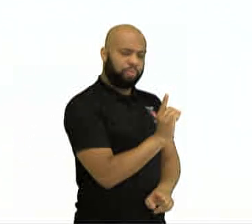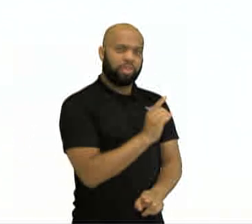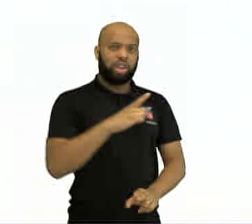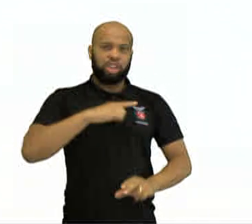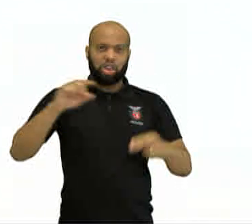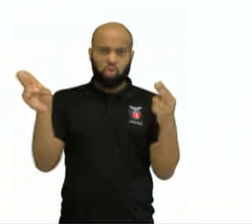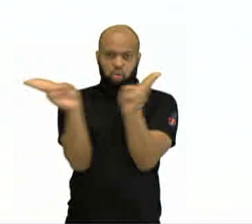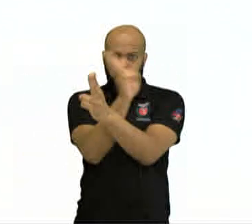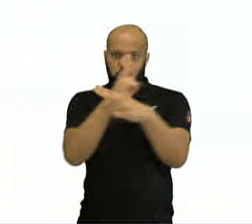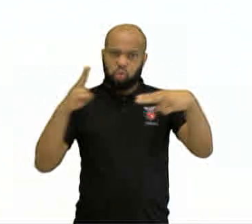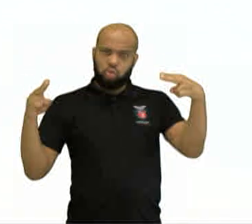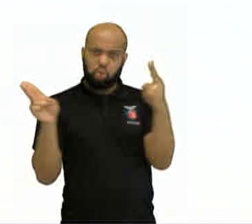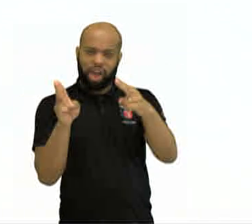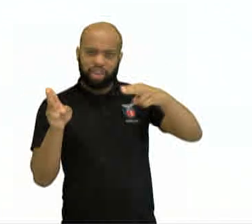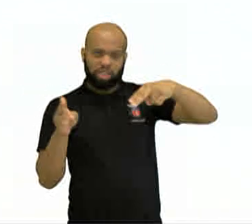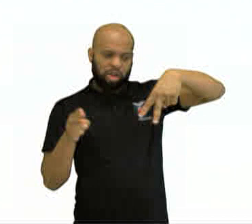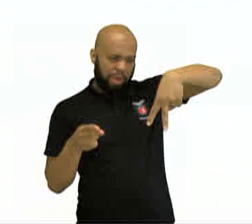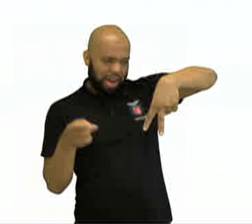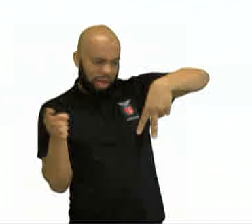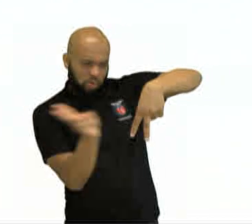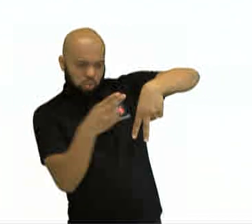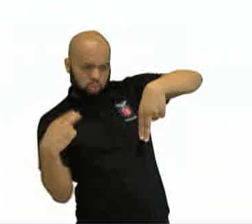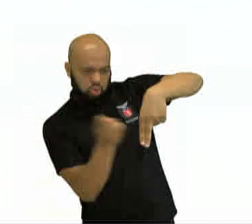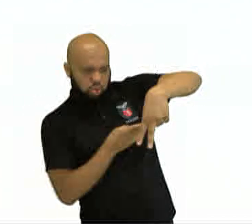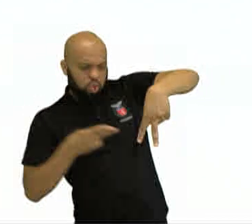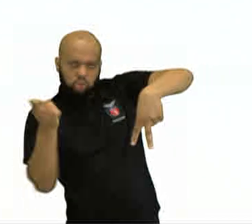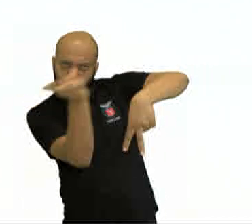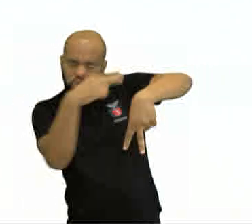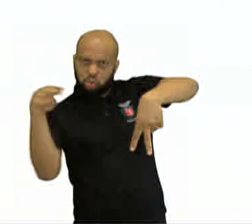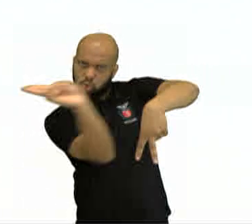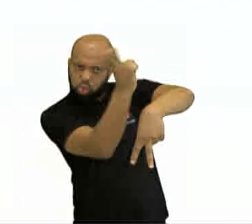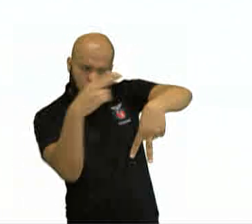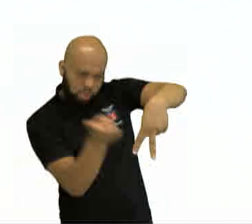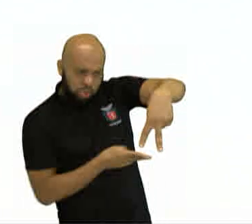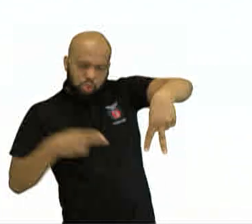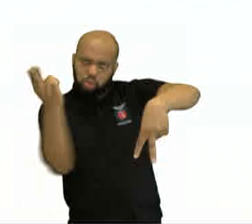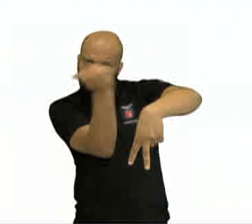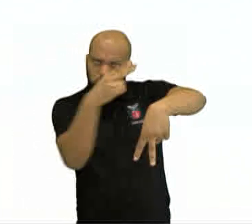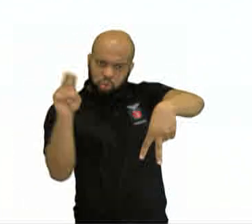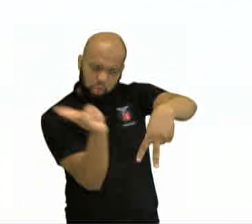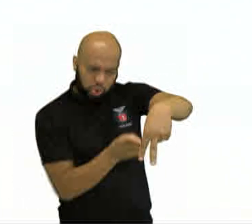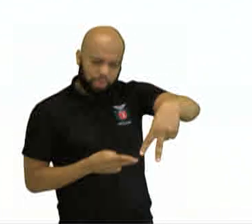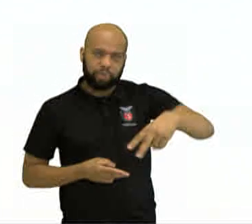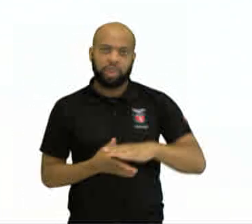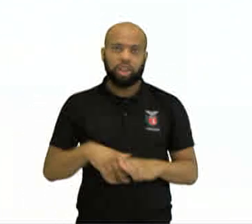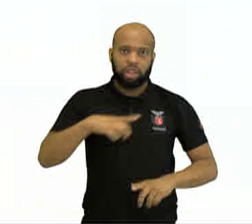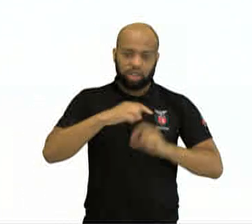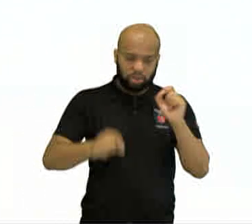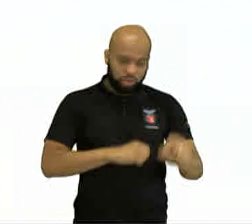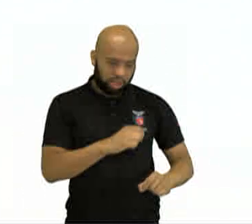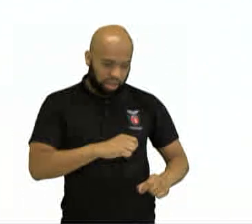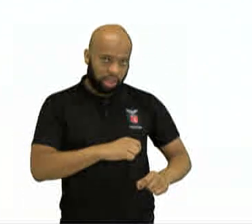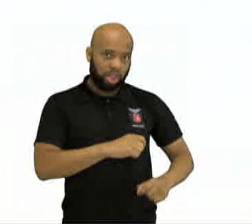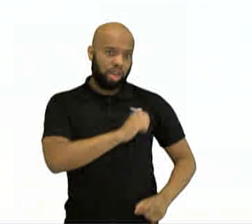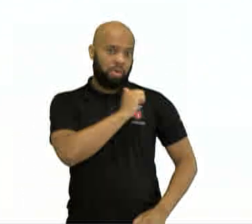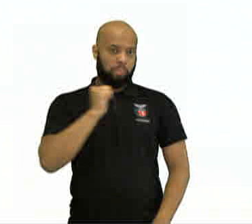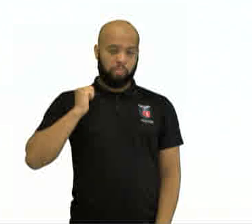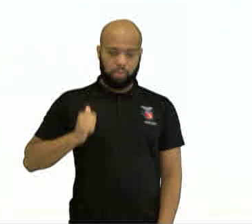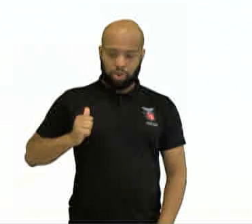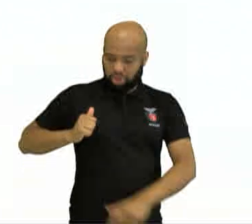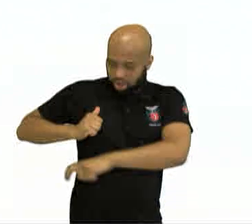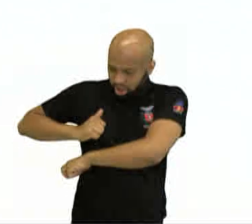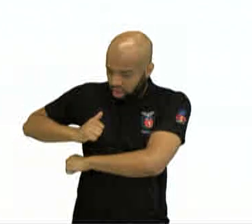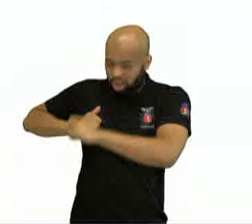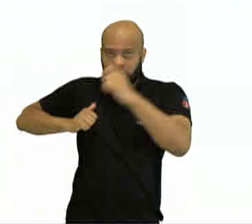pernas, tirou da bolsa um pequeno espelho para, através dele, espiar a rua sem